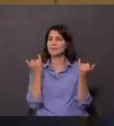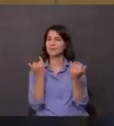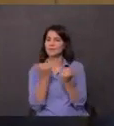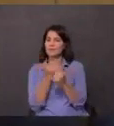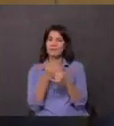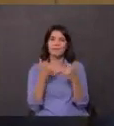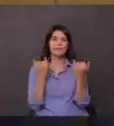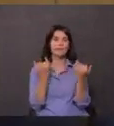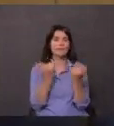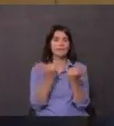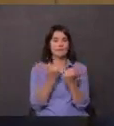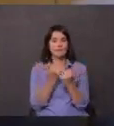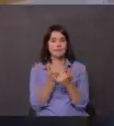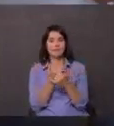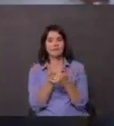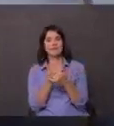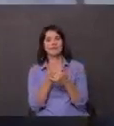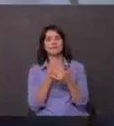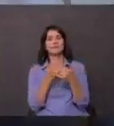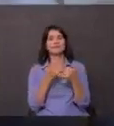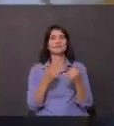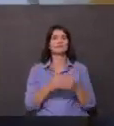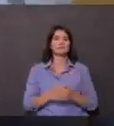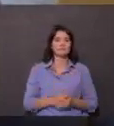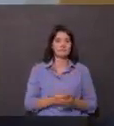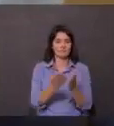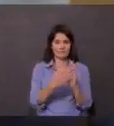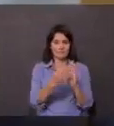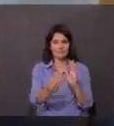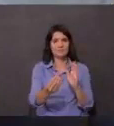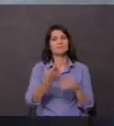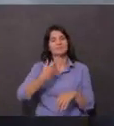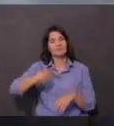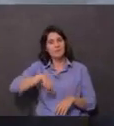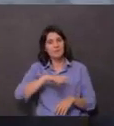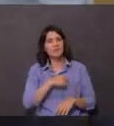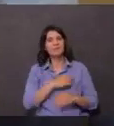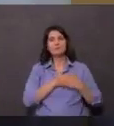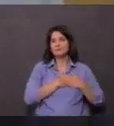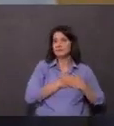Thank you.